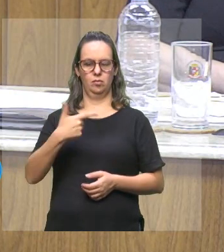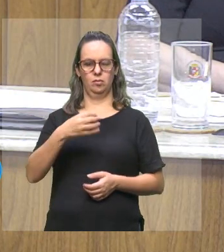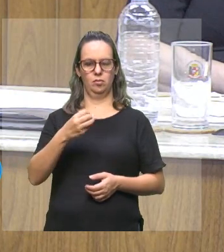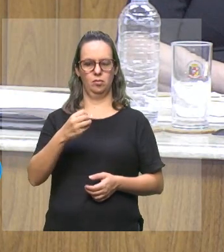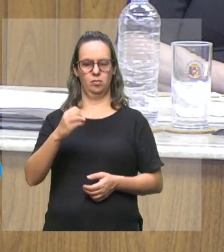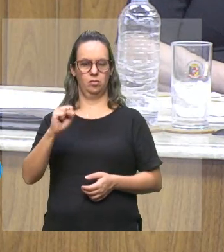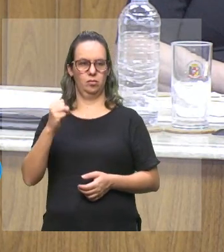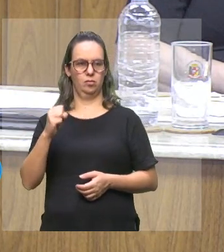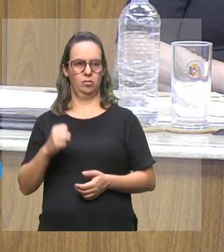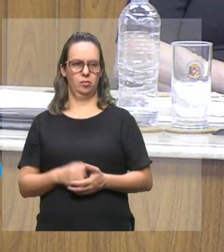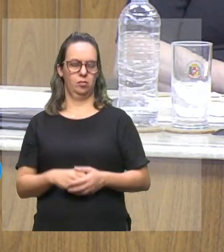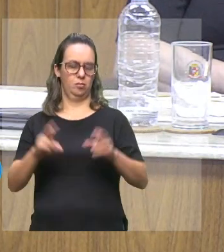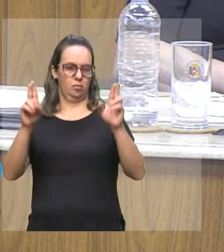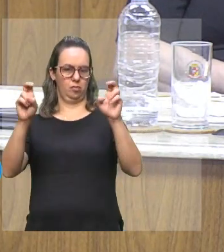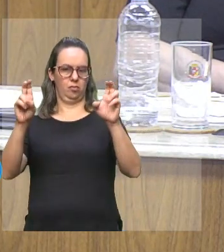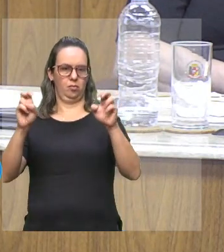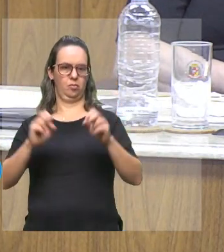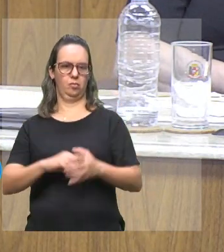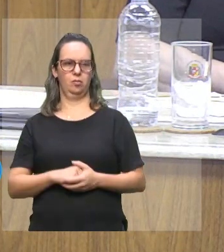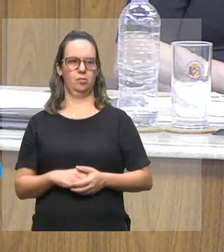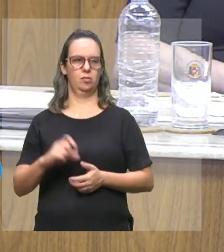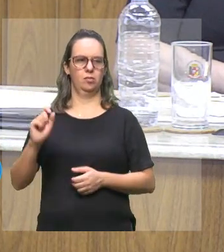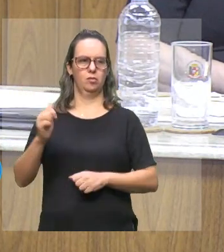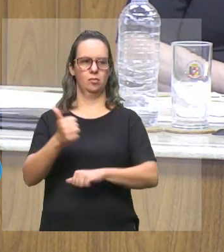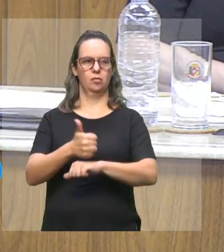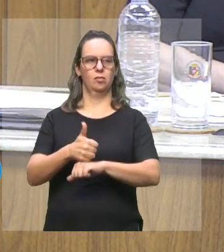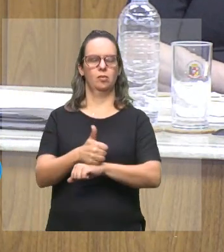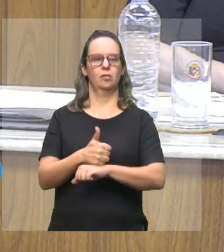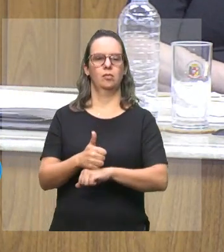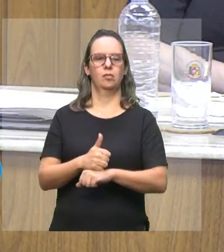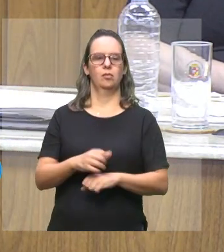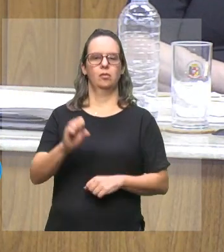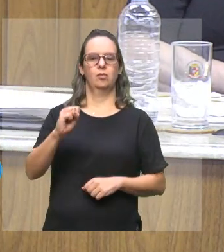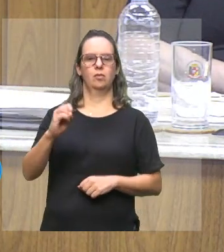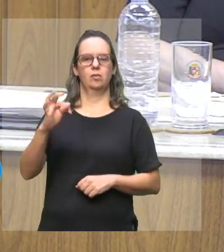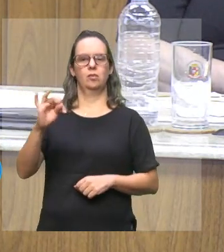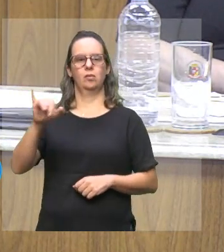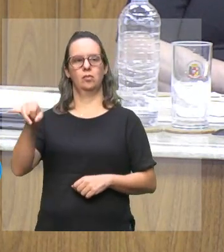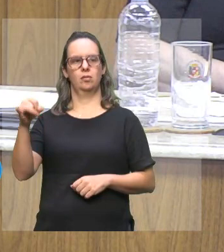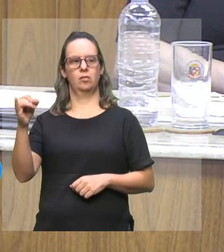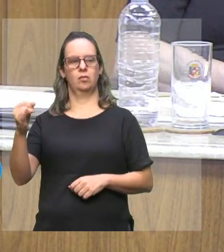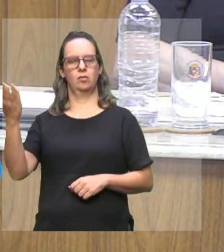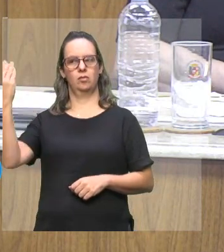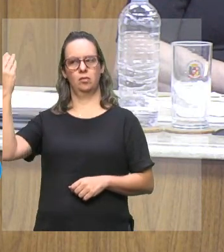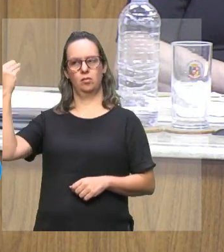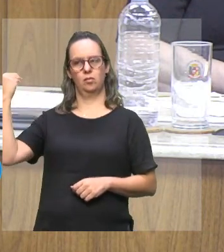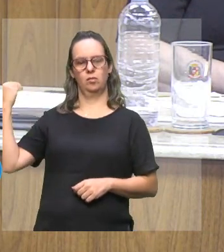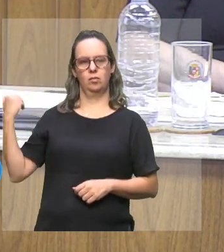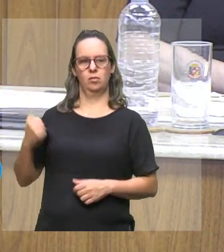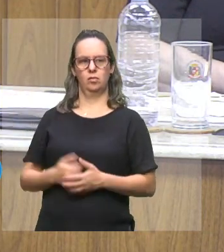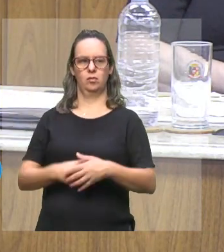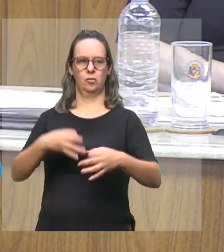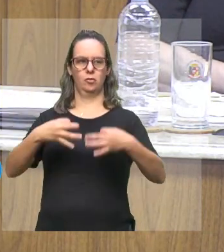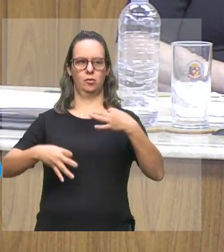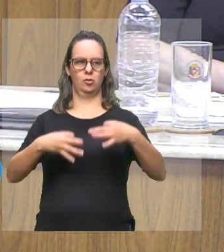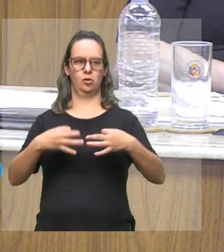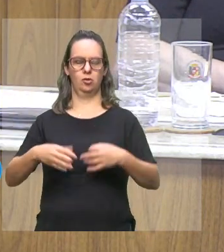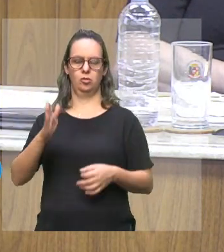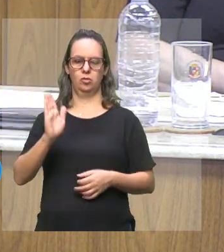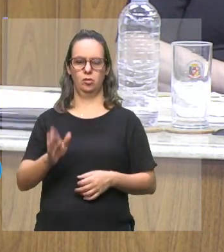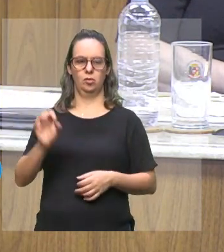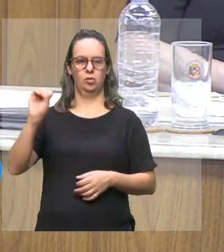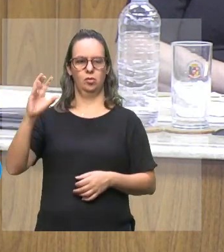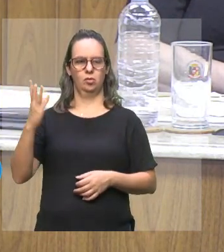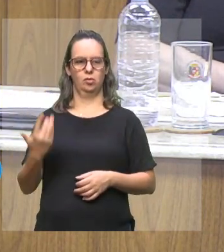Essa citação que o profissional do Tribunal de Contas fez, rememorando esse julgado que tinha já desde lá